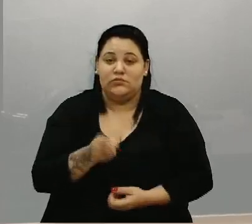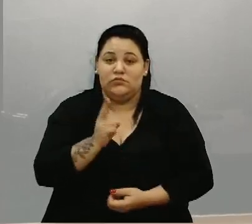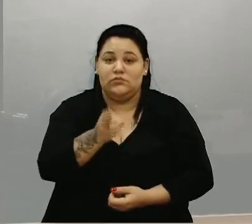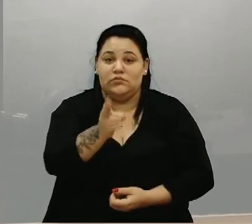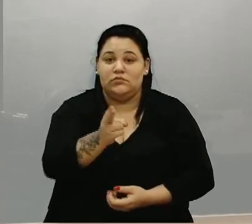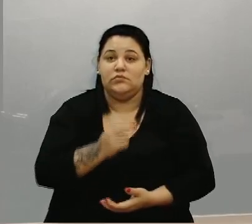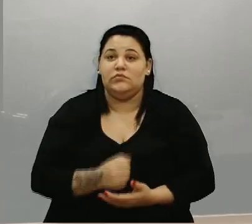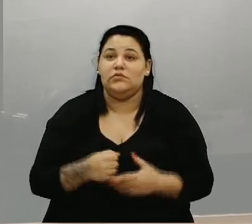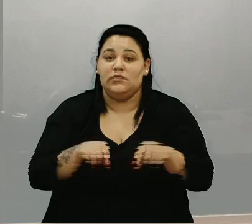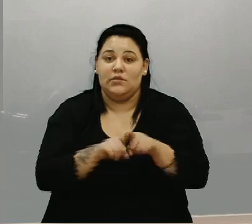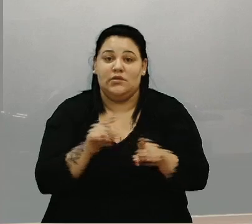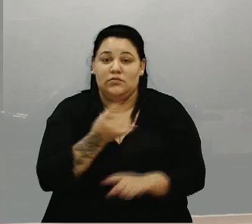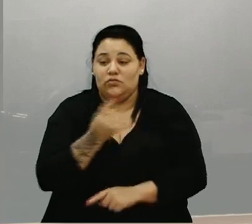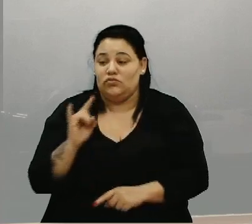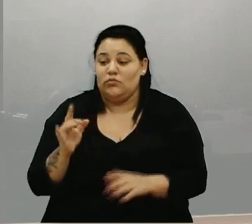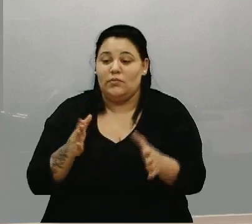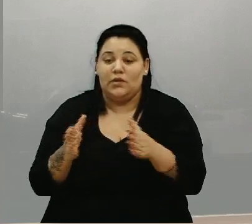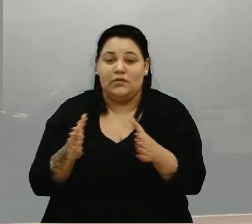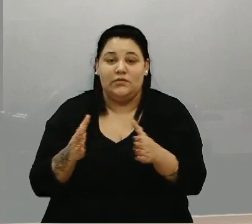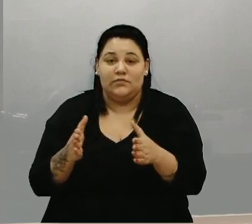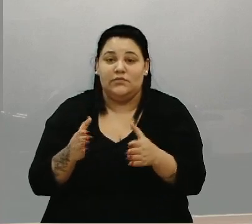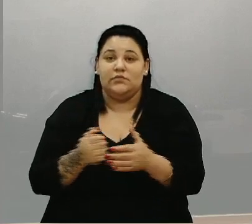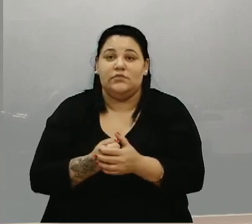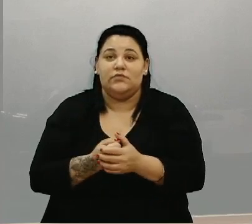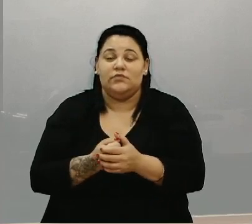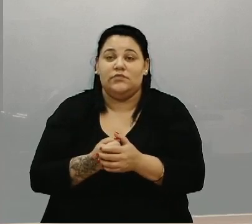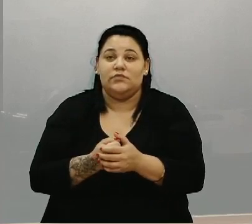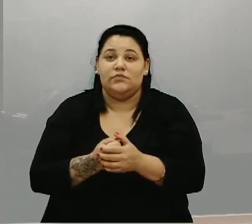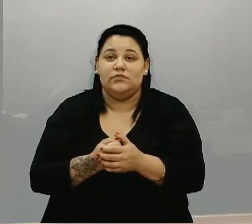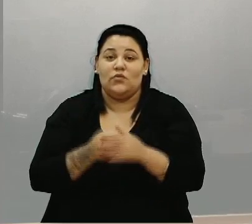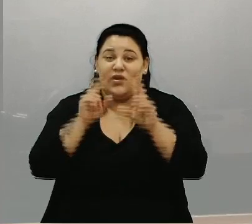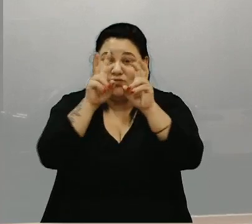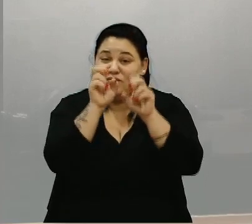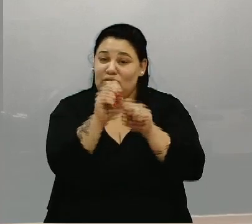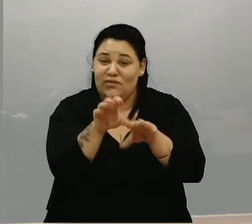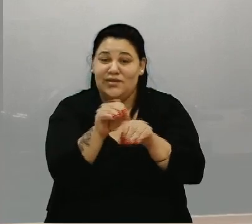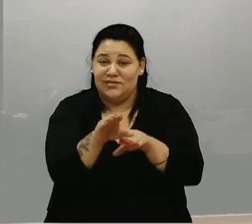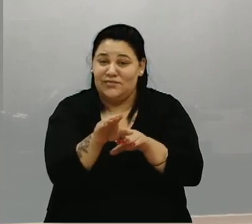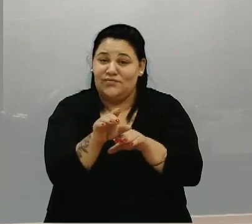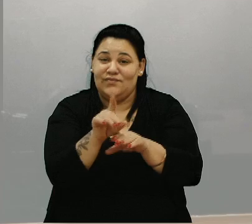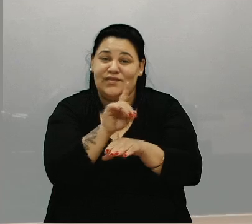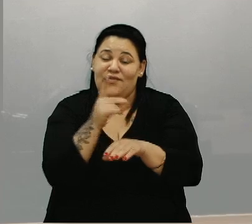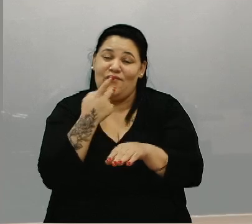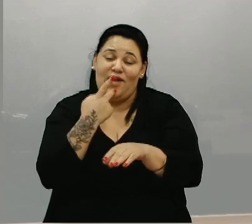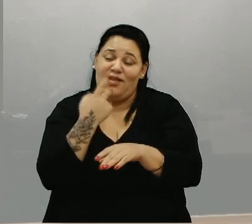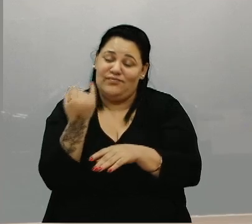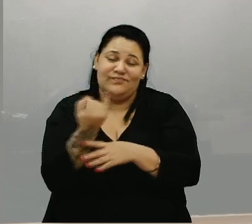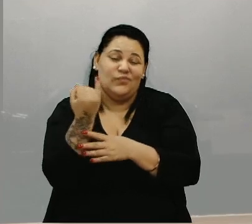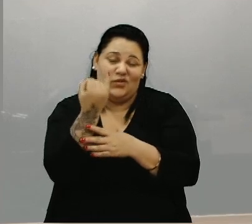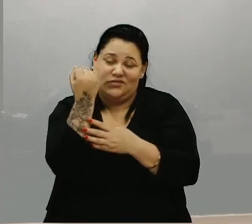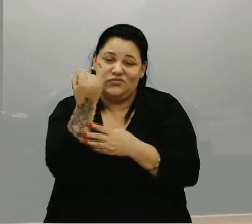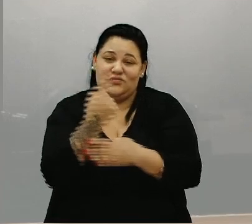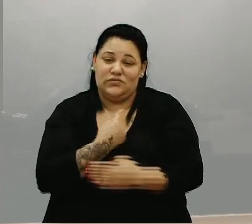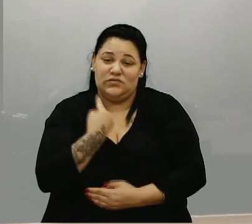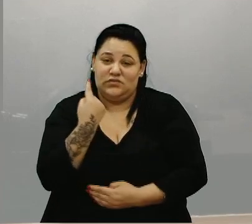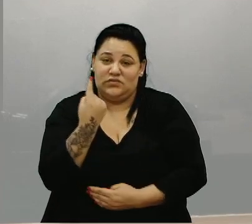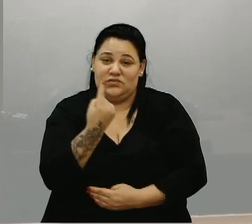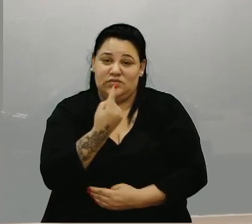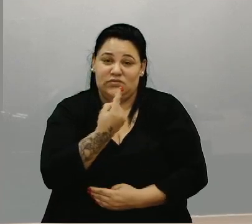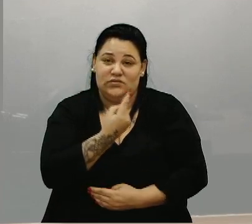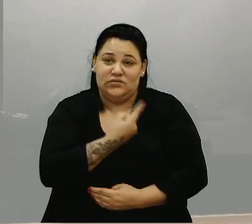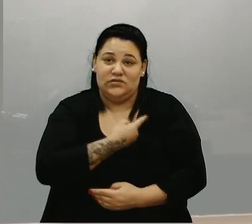Nesse último período, o tema da educação acaba não sendo tão preponderante nas